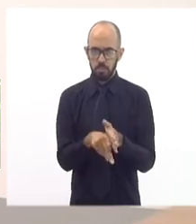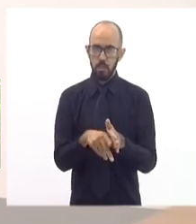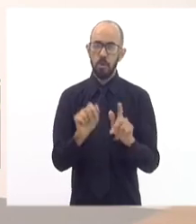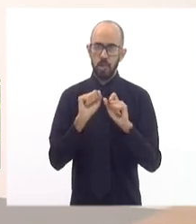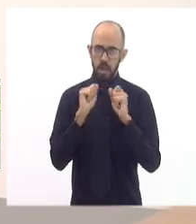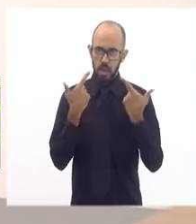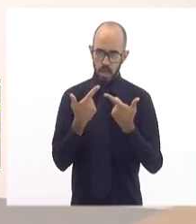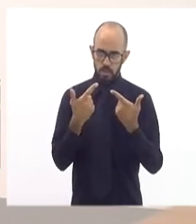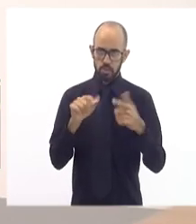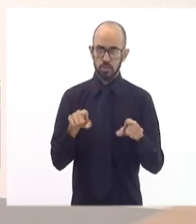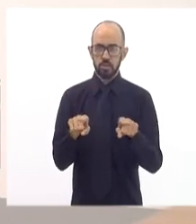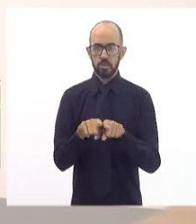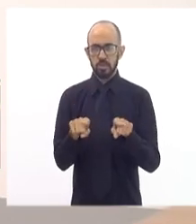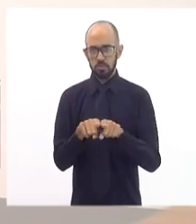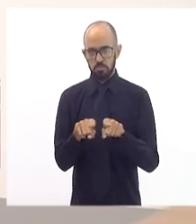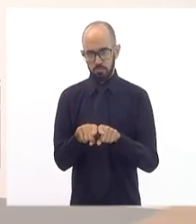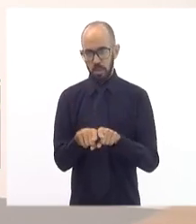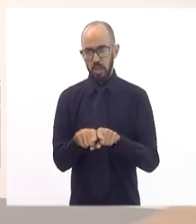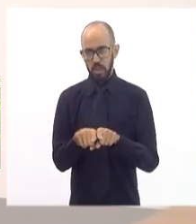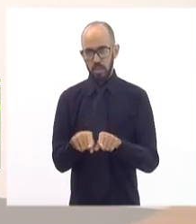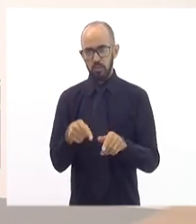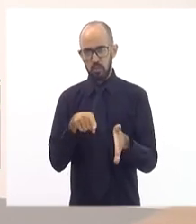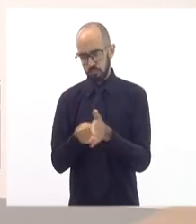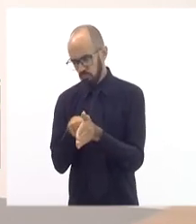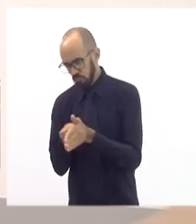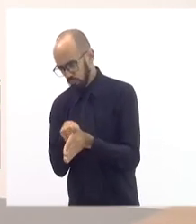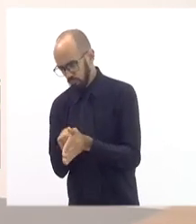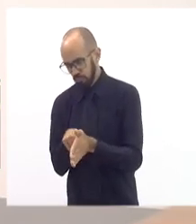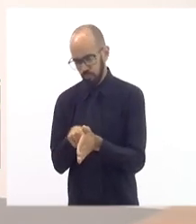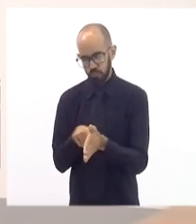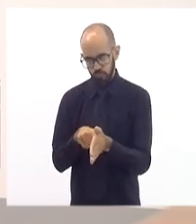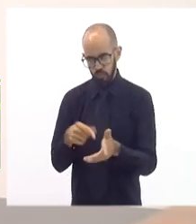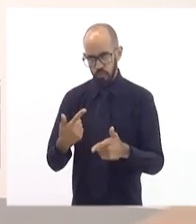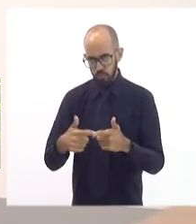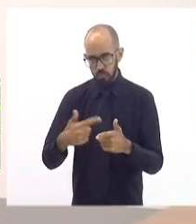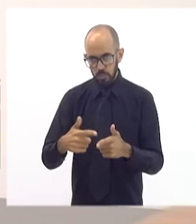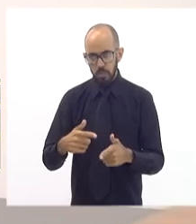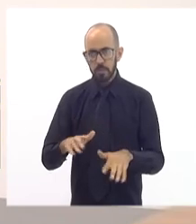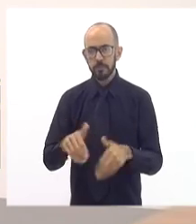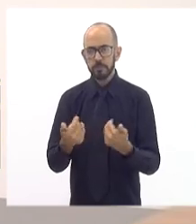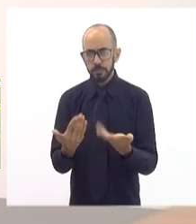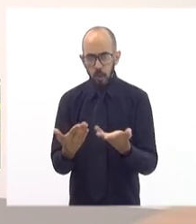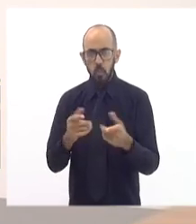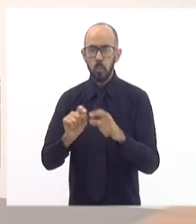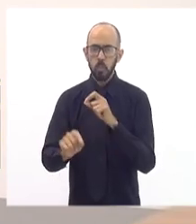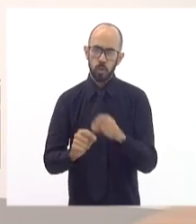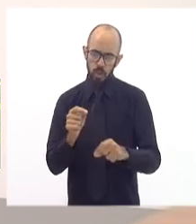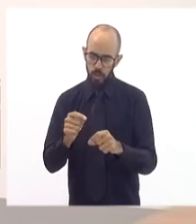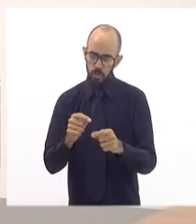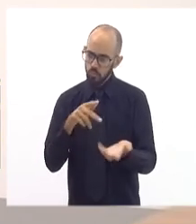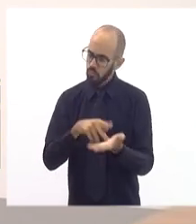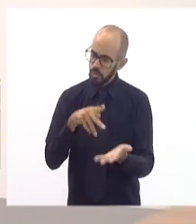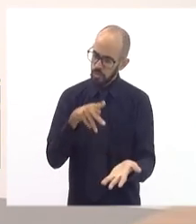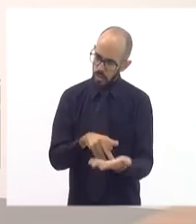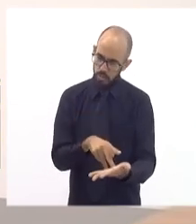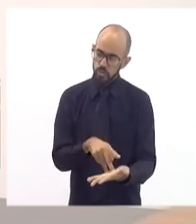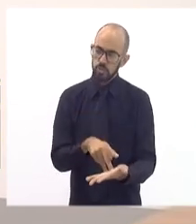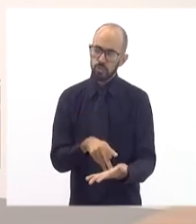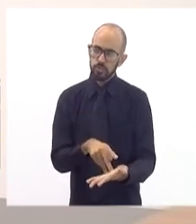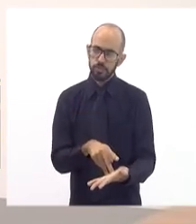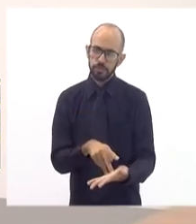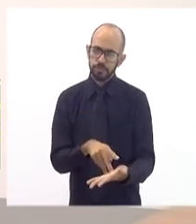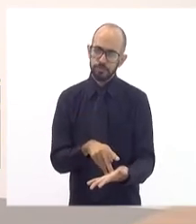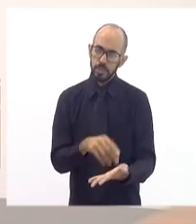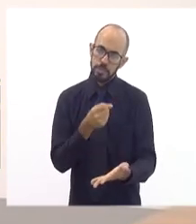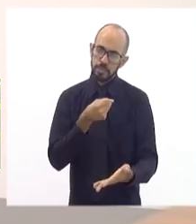alerj tocou esse essa questão então assim é Sinceramente se